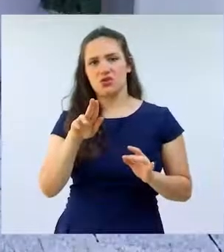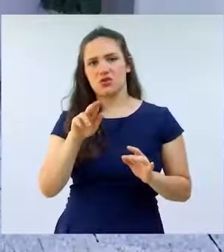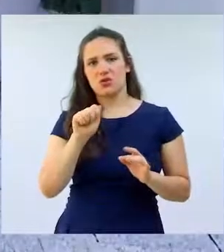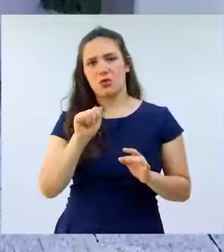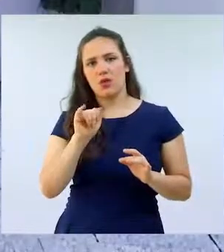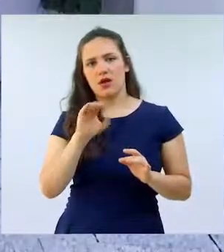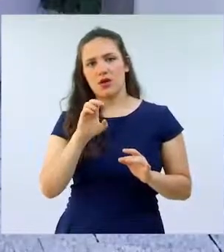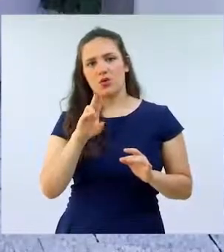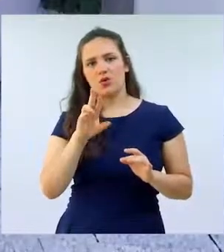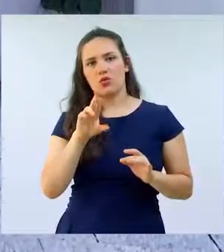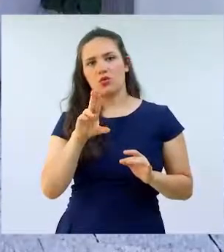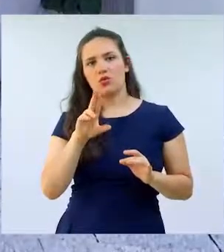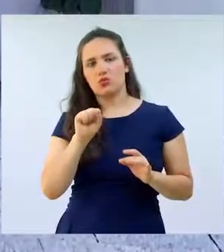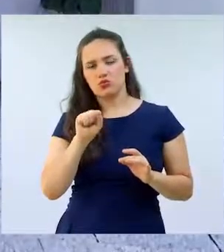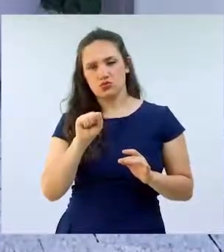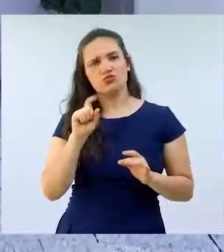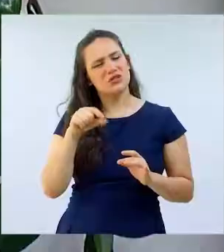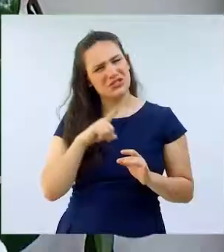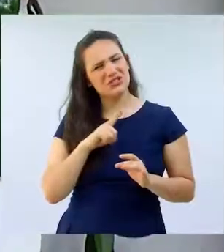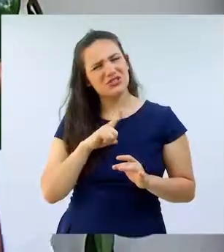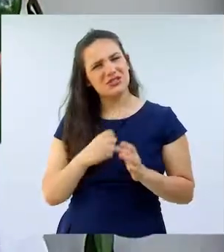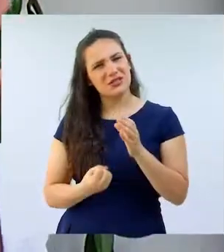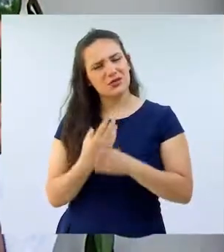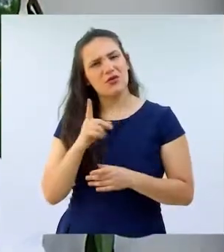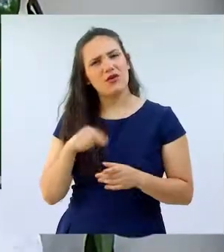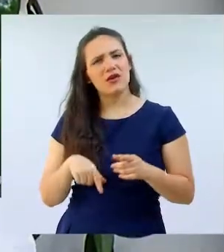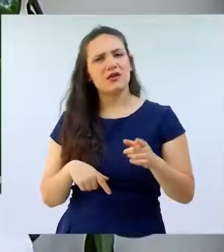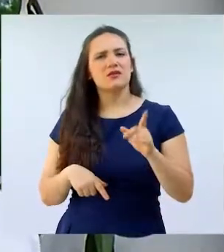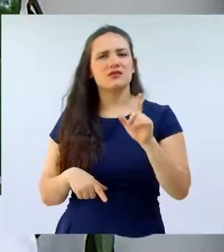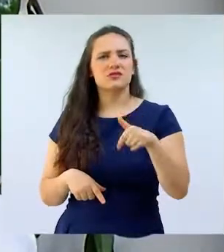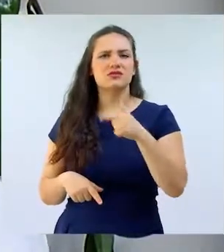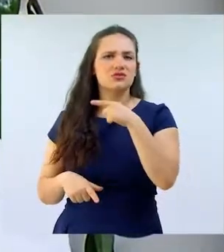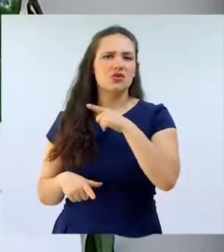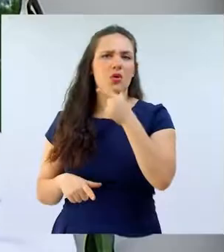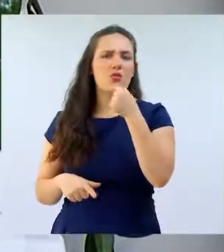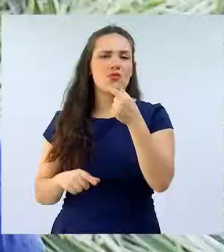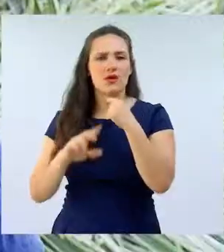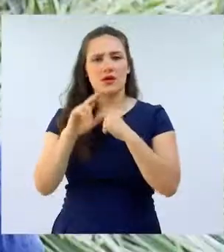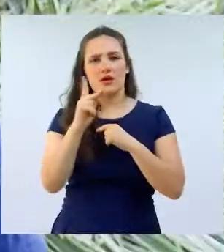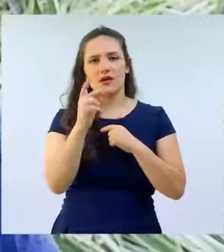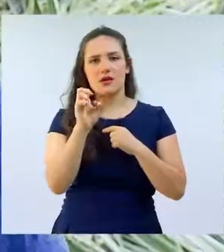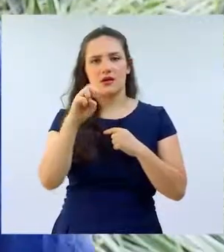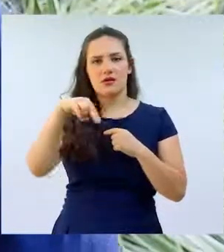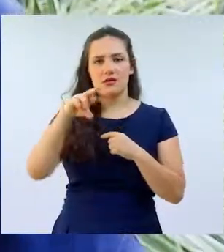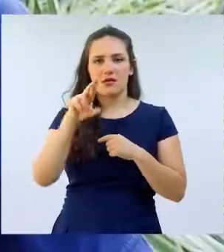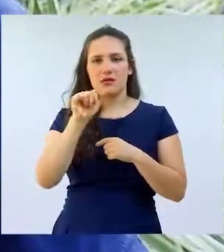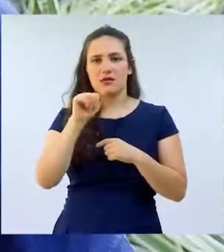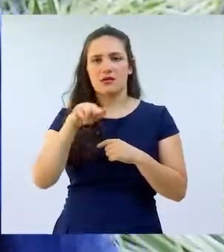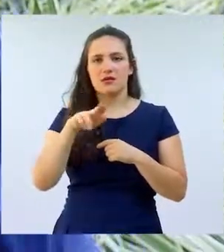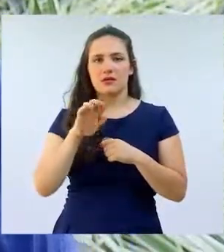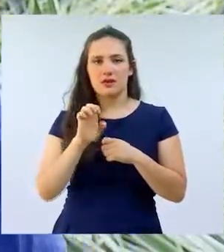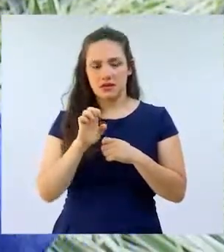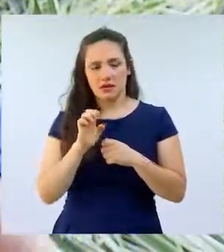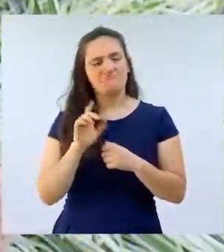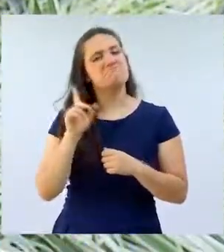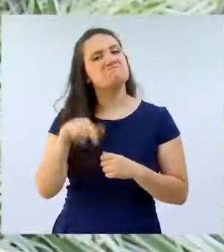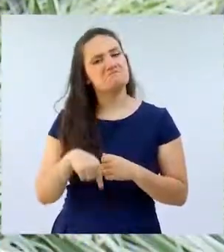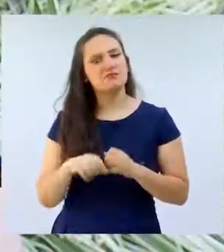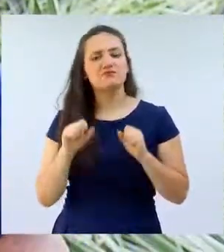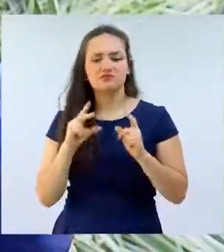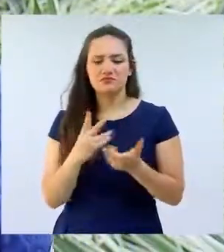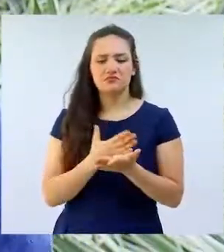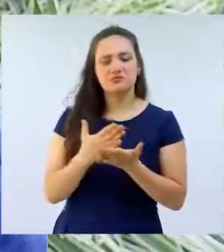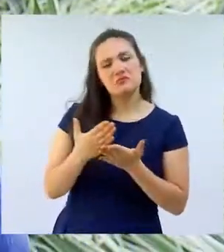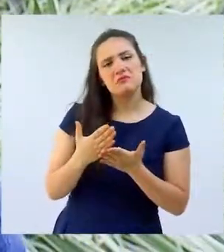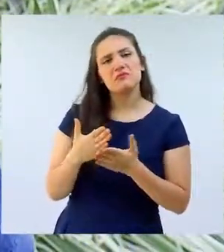até faleceu, né? O Henrique Spengler. O Henrique, às vezes eu me lembro que o Henrique não está mais aqui. Essa época foi muito legal. Muito cara, produtiva, foi muito boa. Aí foi também